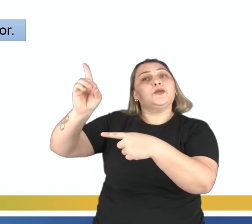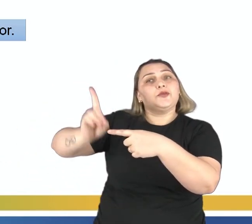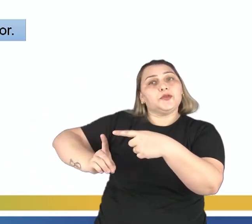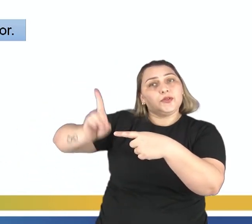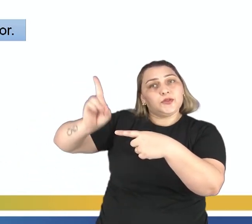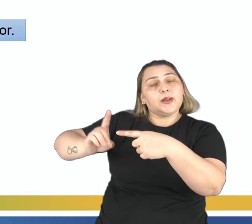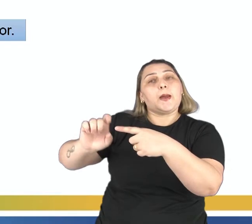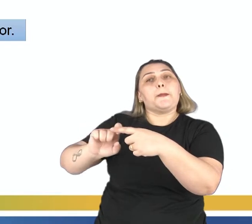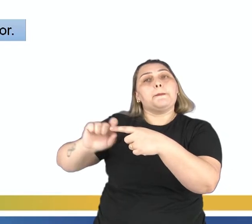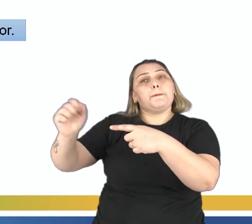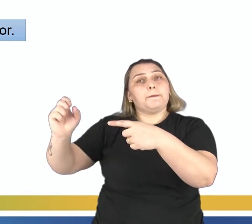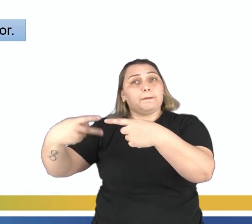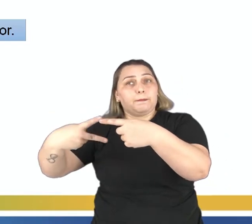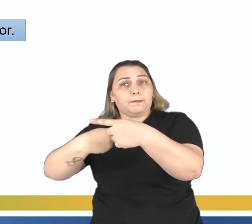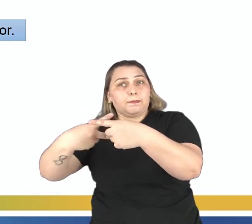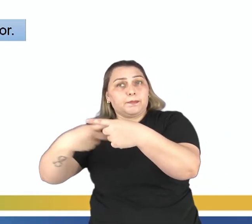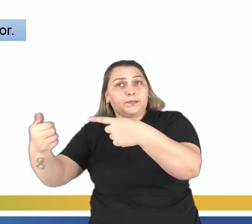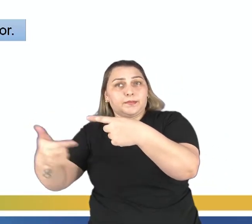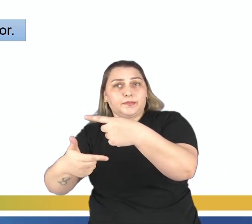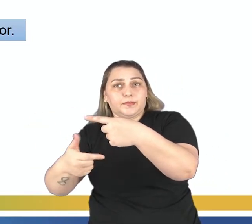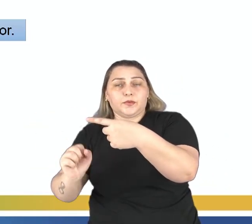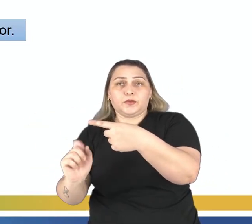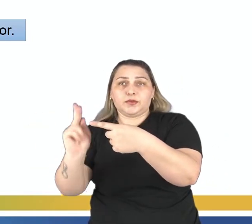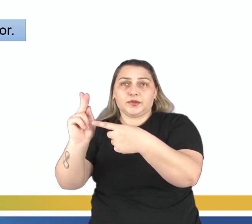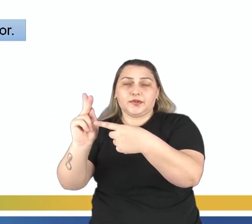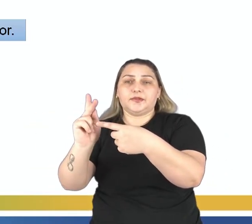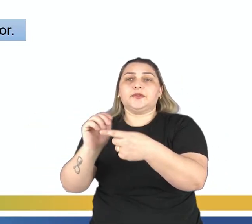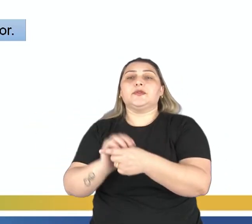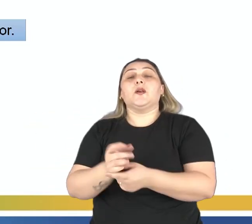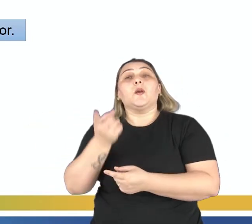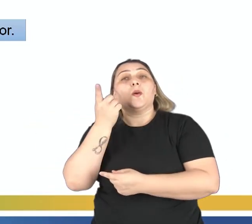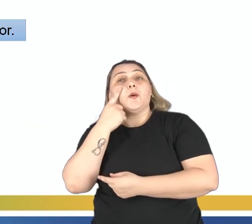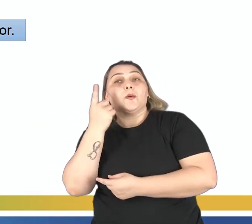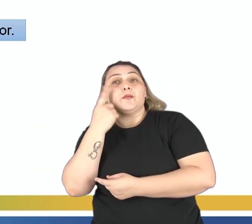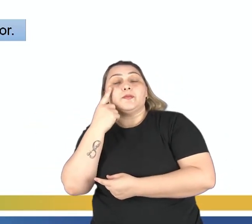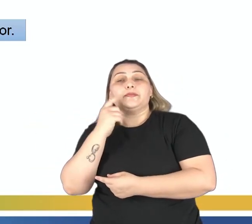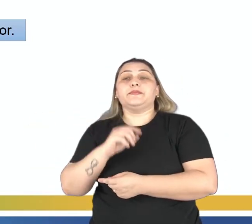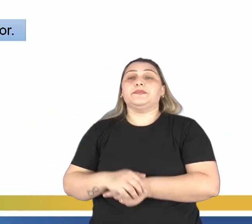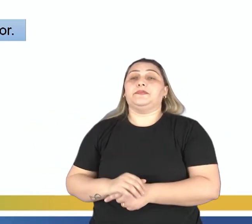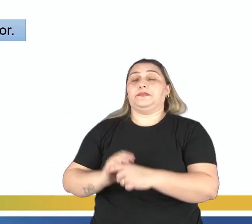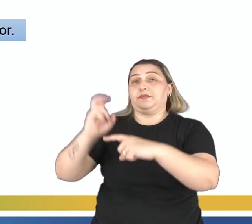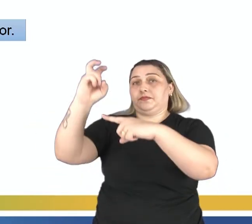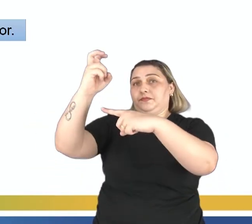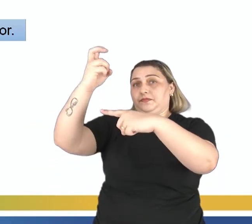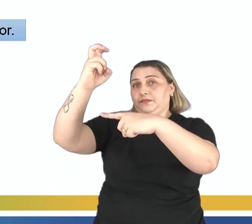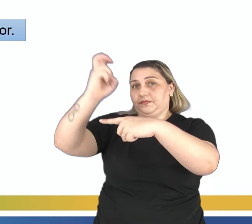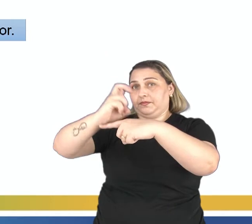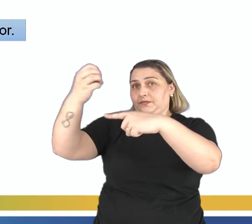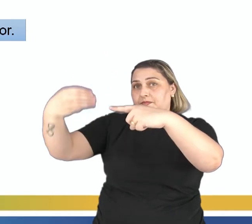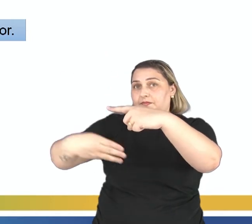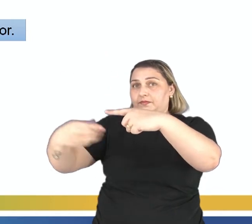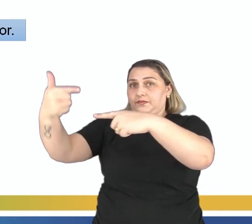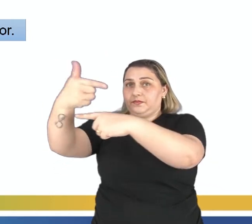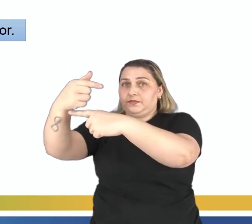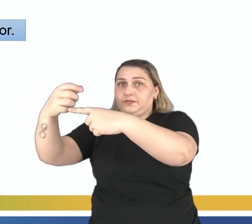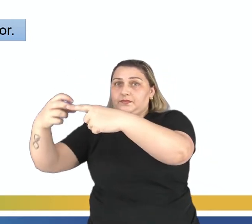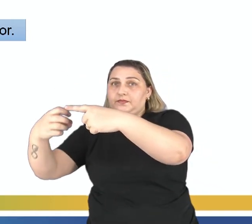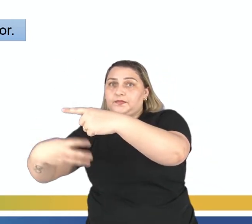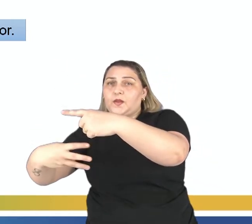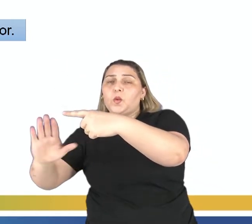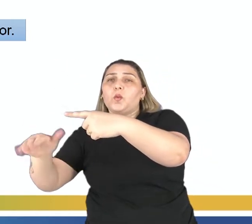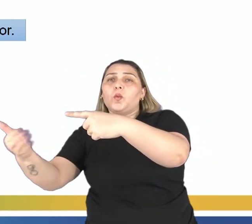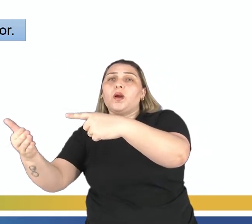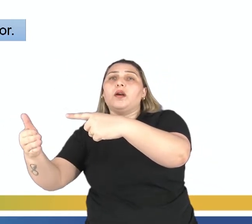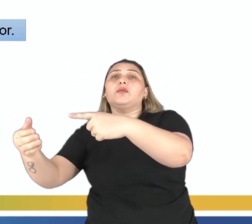ele é maior do que 2. Ok? Então, no caso aí, ó, nós temos 5/3 e 2/3. Como os denominadores